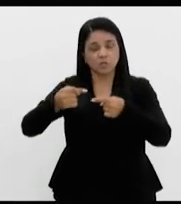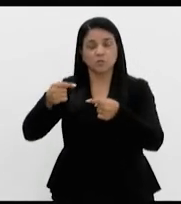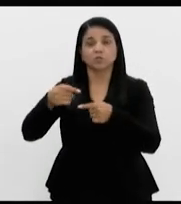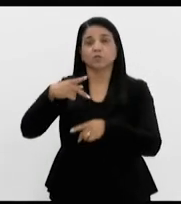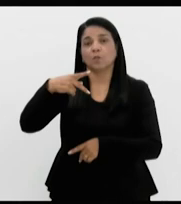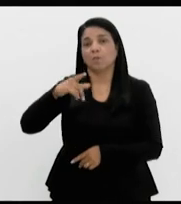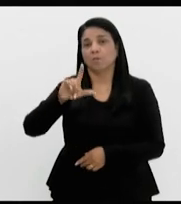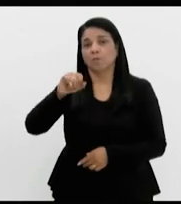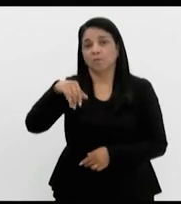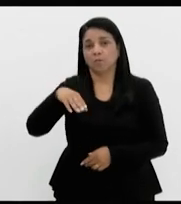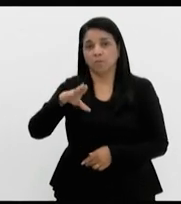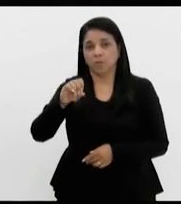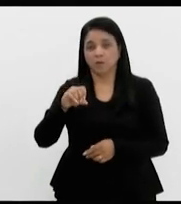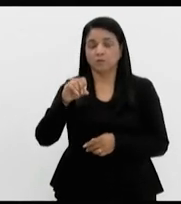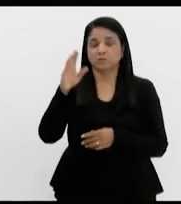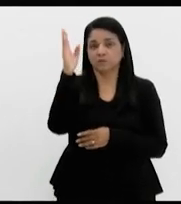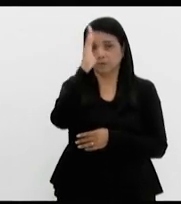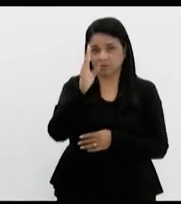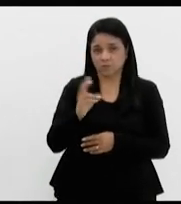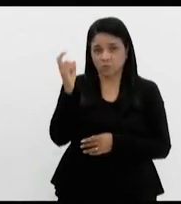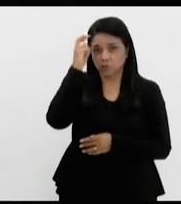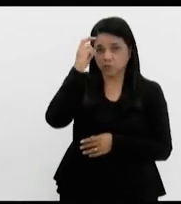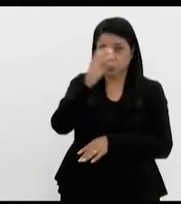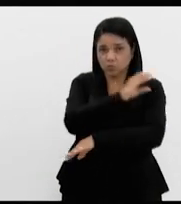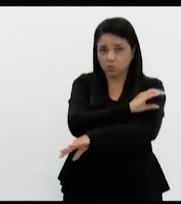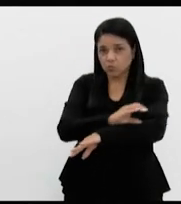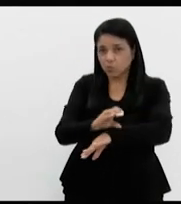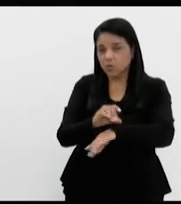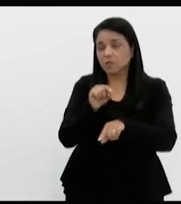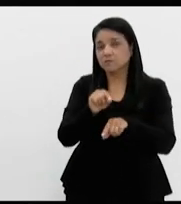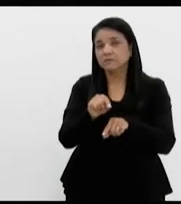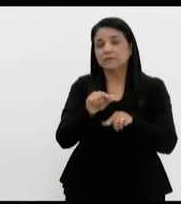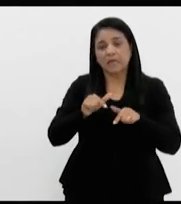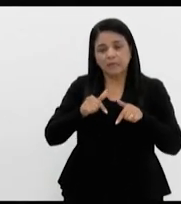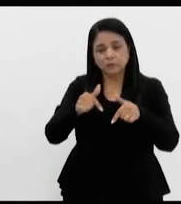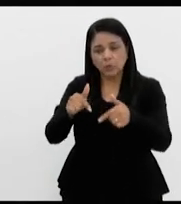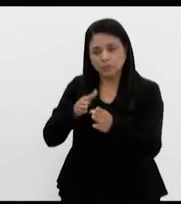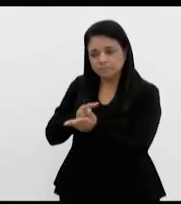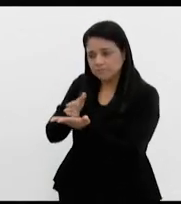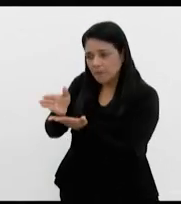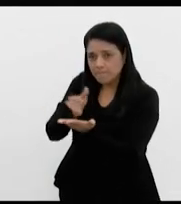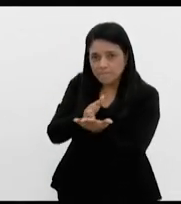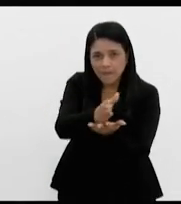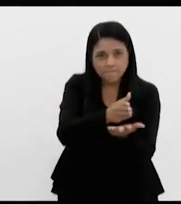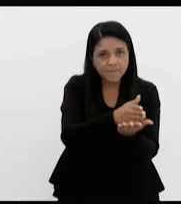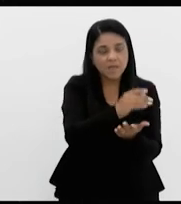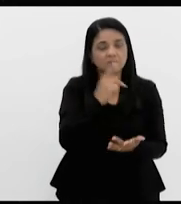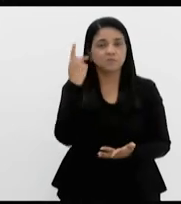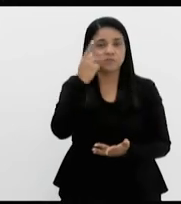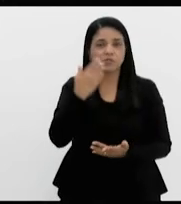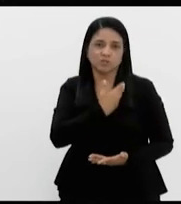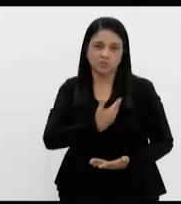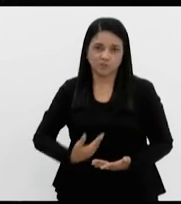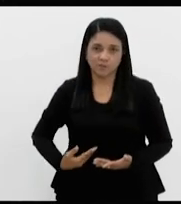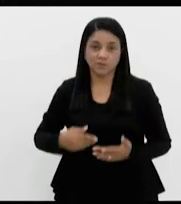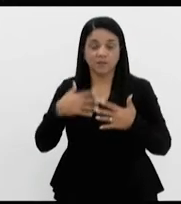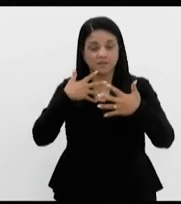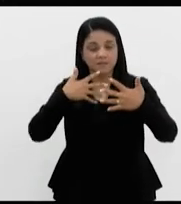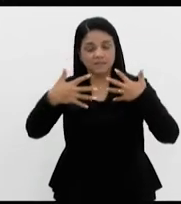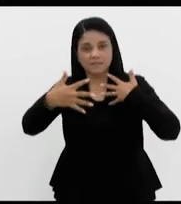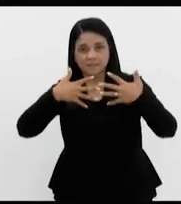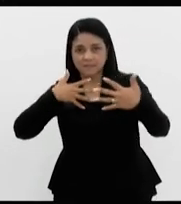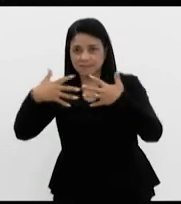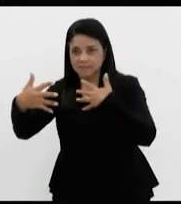o Plano Nacional de Cultura, para nortear as ações, a política pública, a